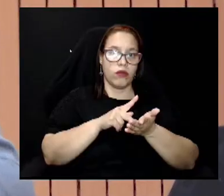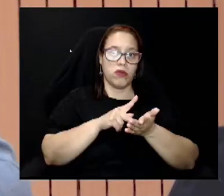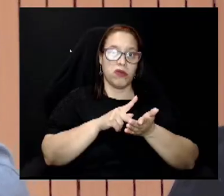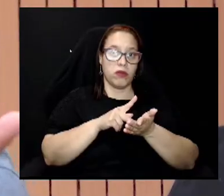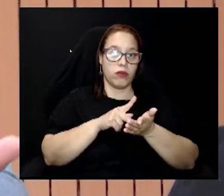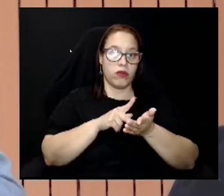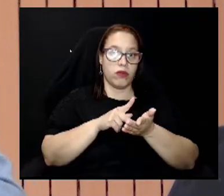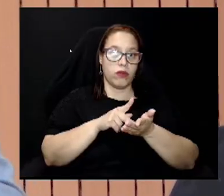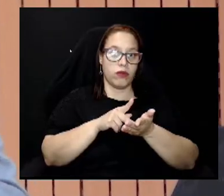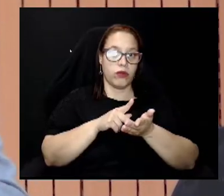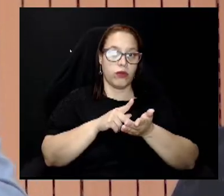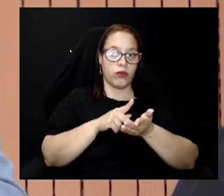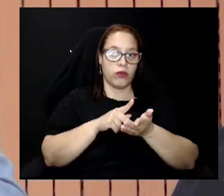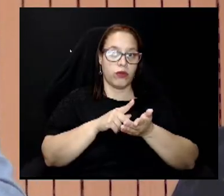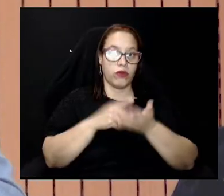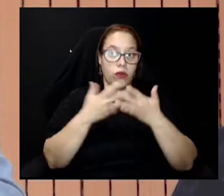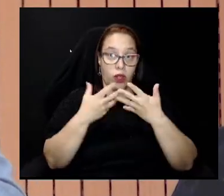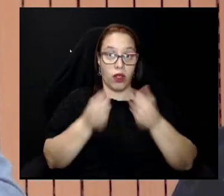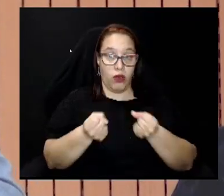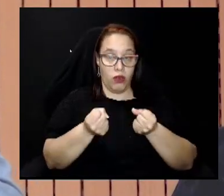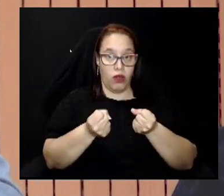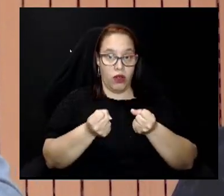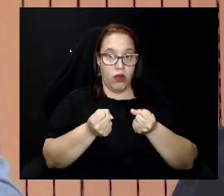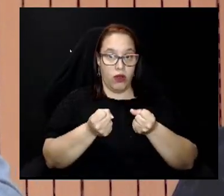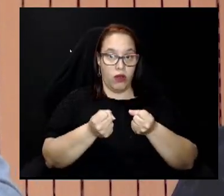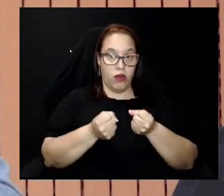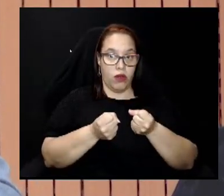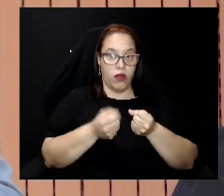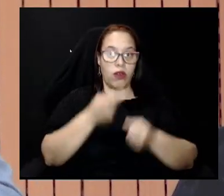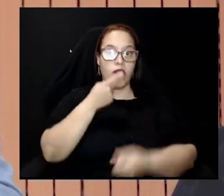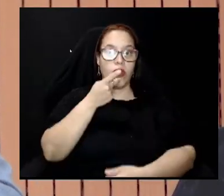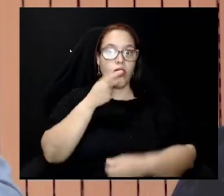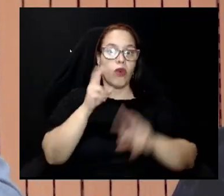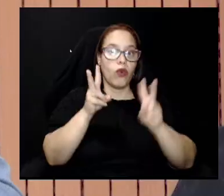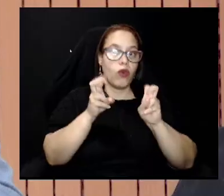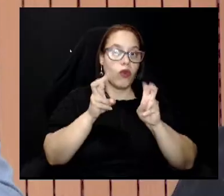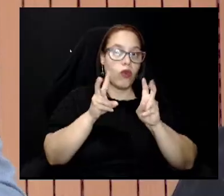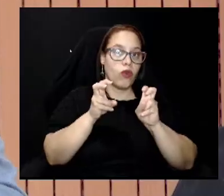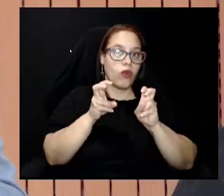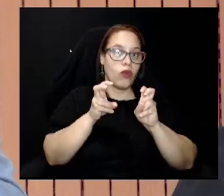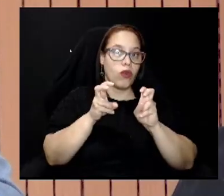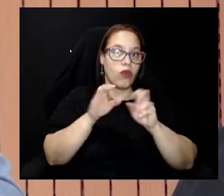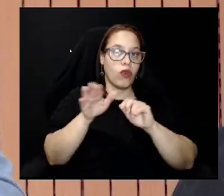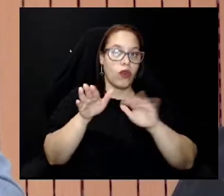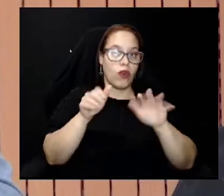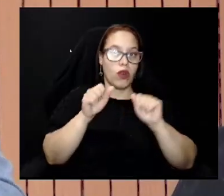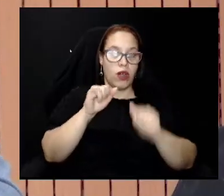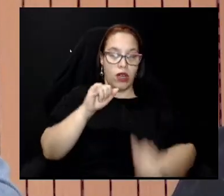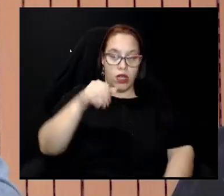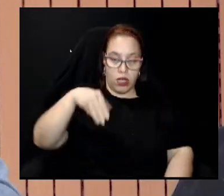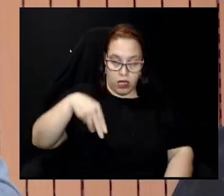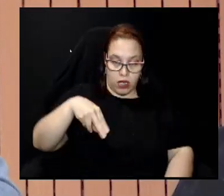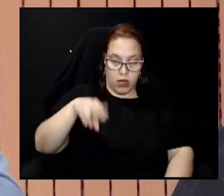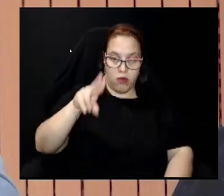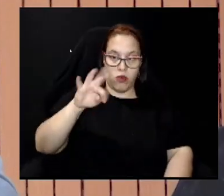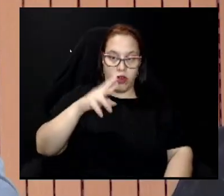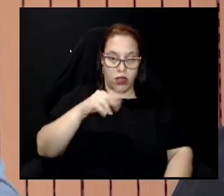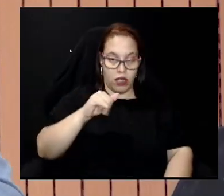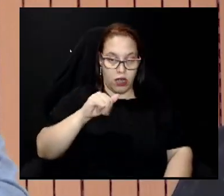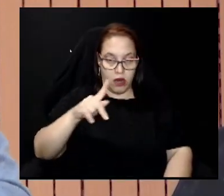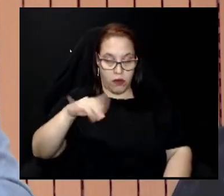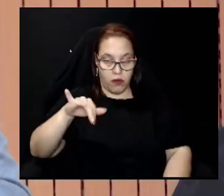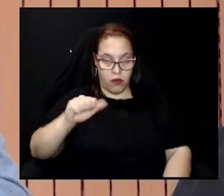isso que eu recebi, né, falava a respeito da chamada imunoterapia, tá? De um medicamento chamado